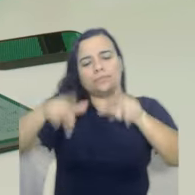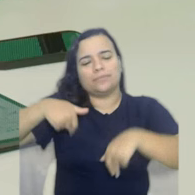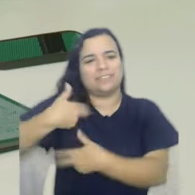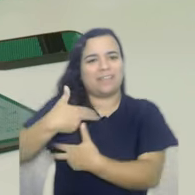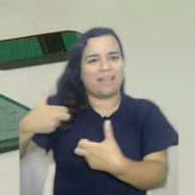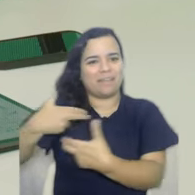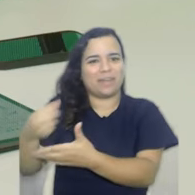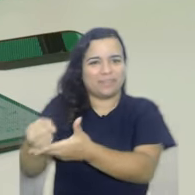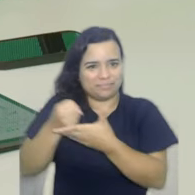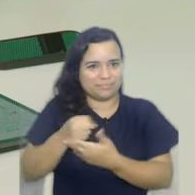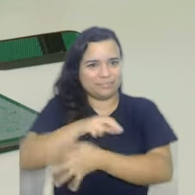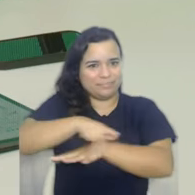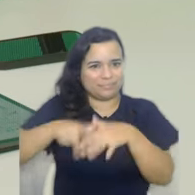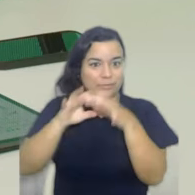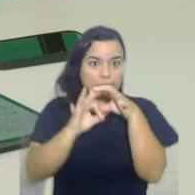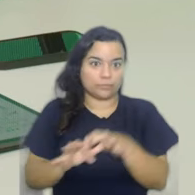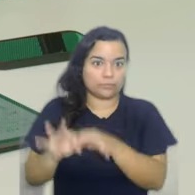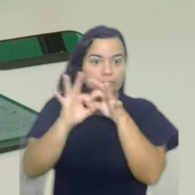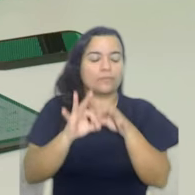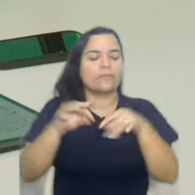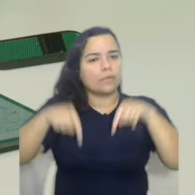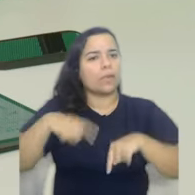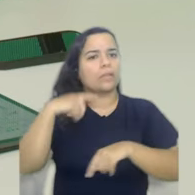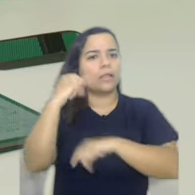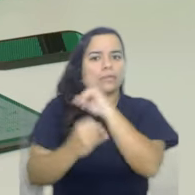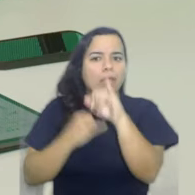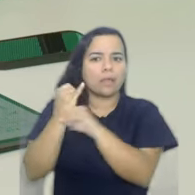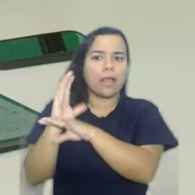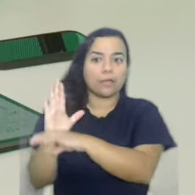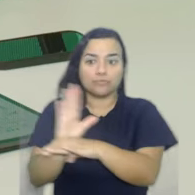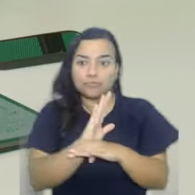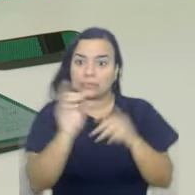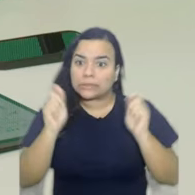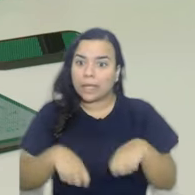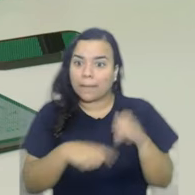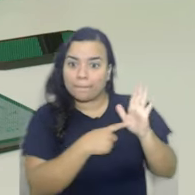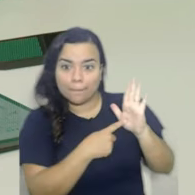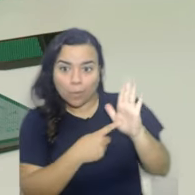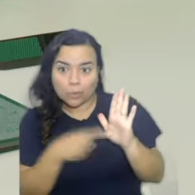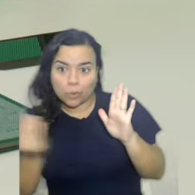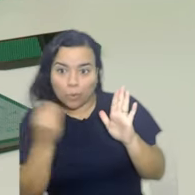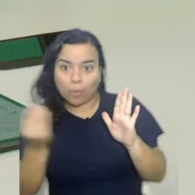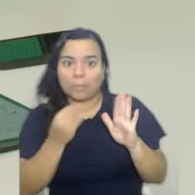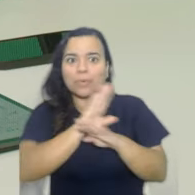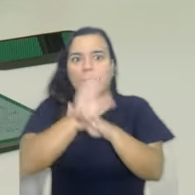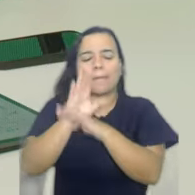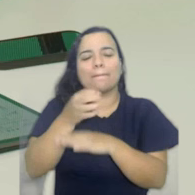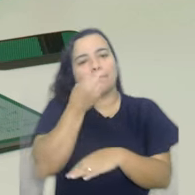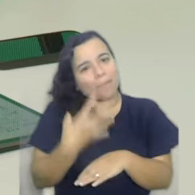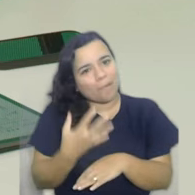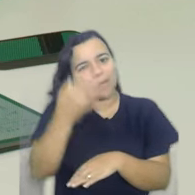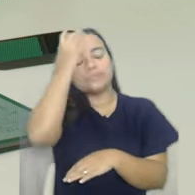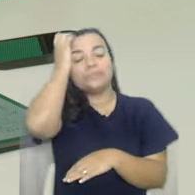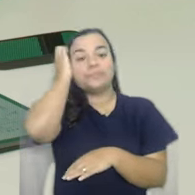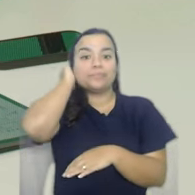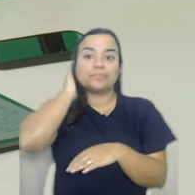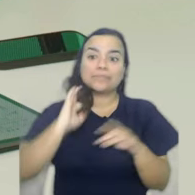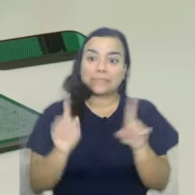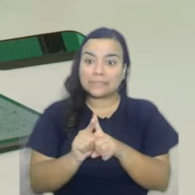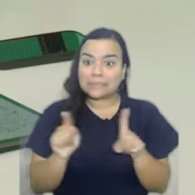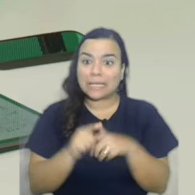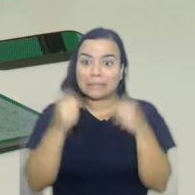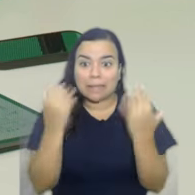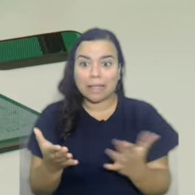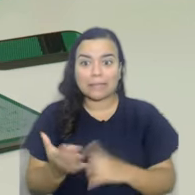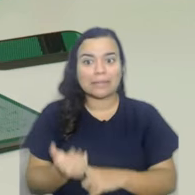entre outros a gente tem hoje A internet aliada e de poder mostrar isso e o fornecimento de uma tecnologia segura